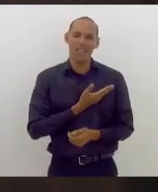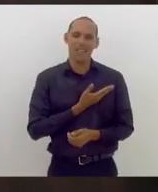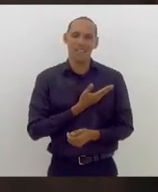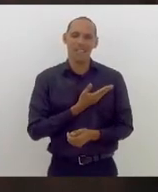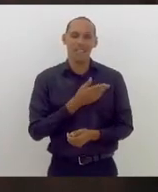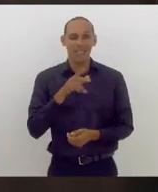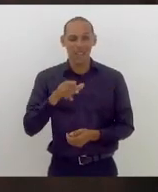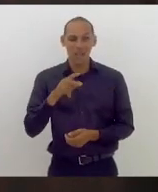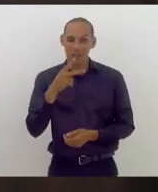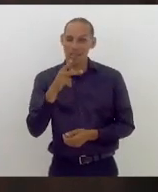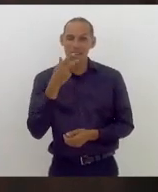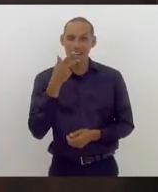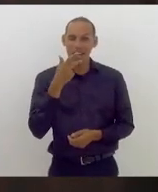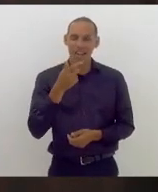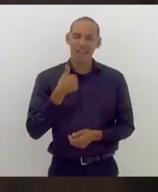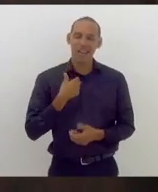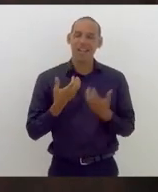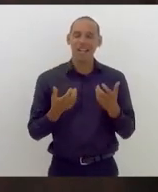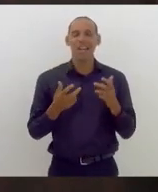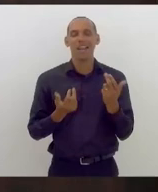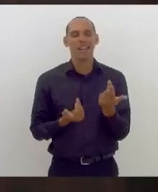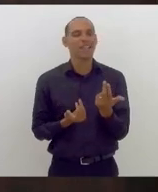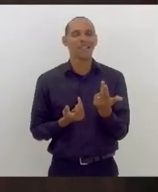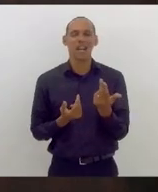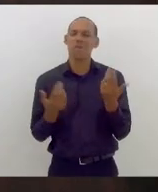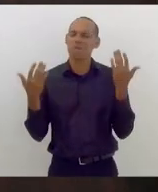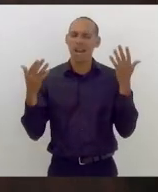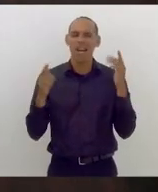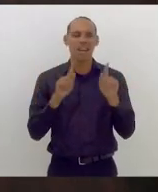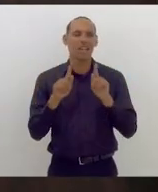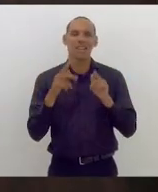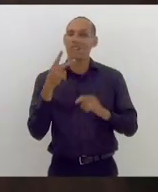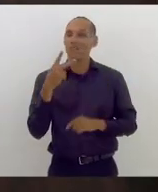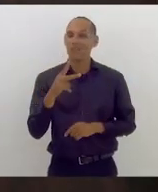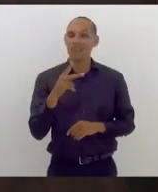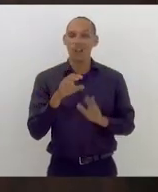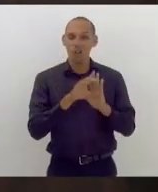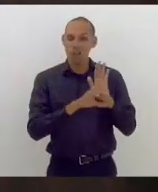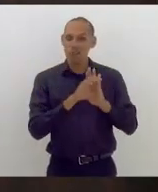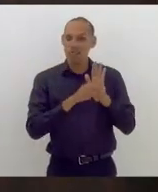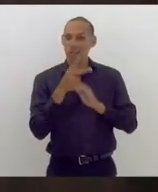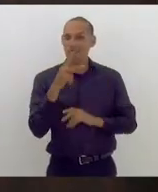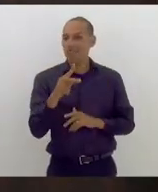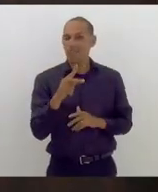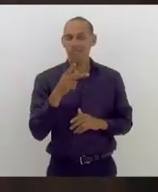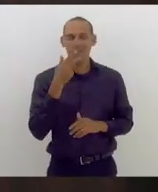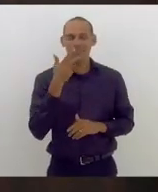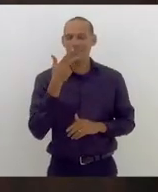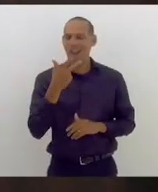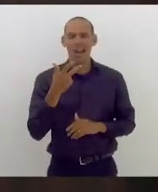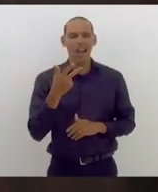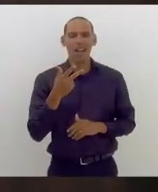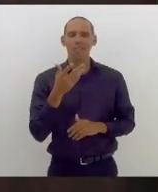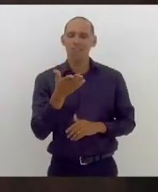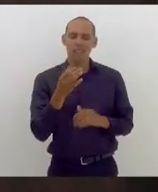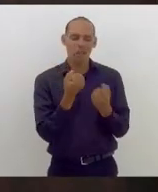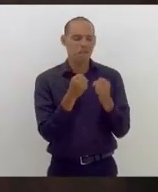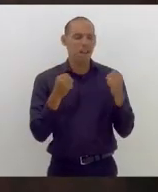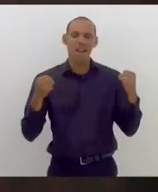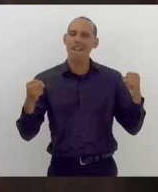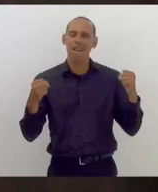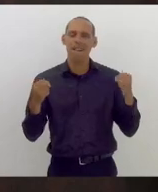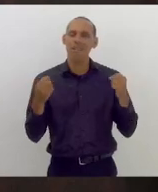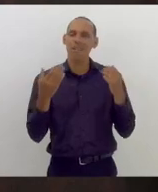que o seu irmão acabou de falar. Parabéns pela gestão. O seu currículo, por si só, já fala da sua grandeza, da